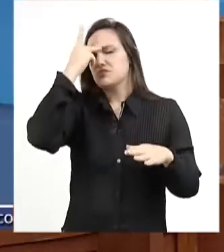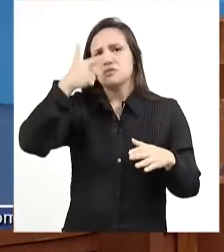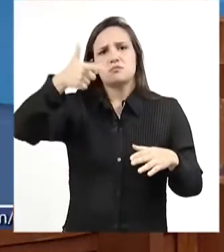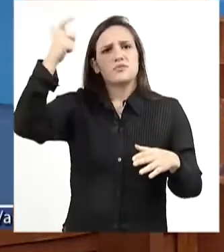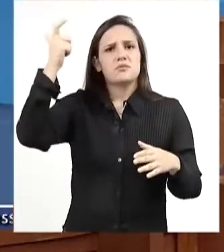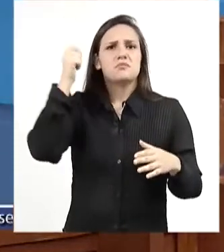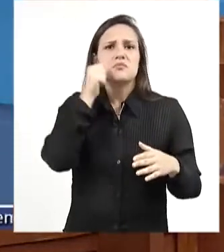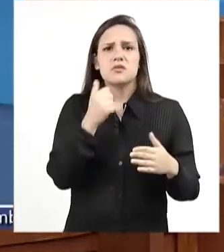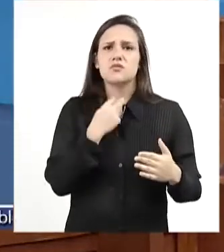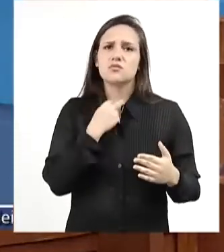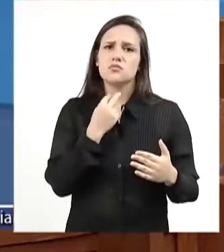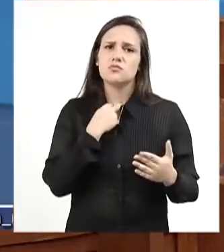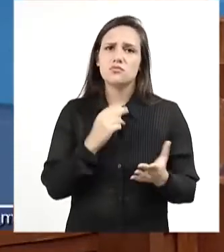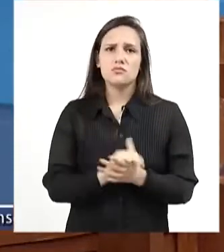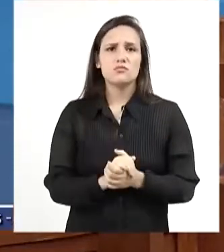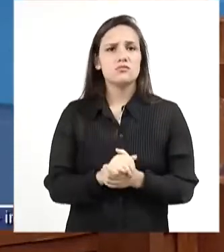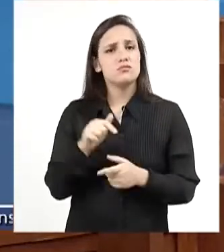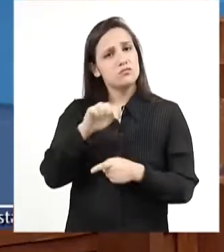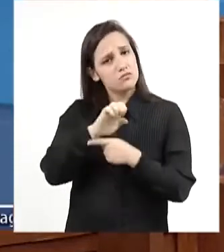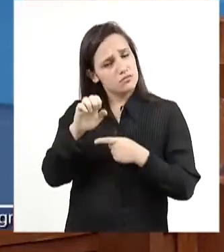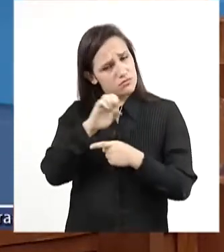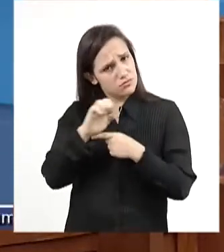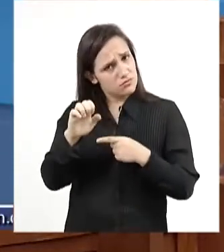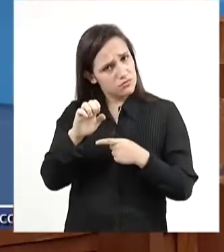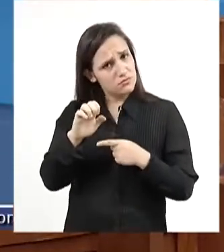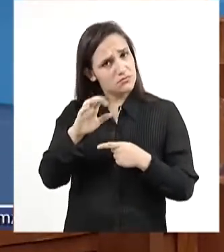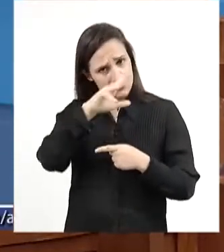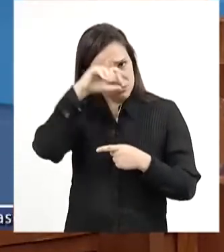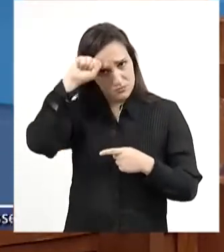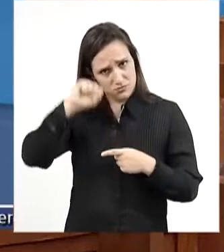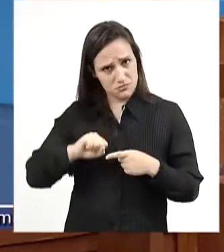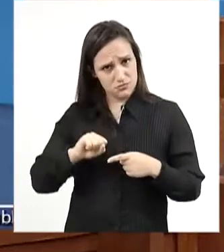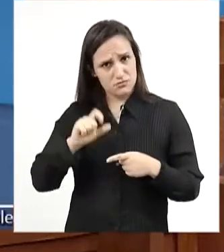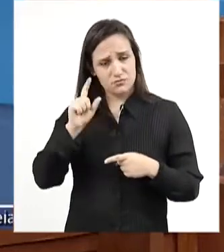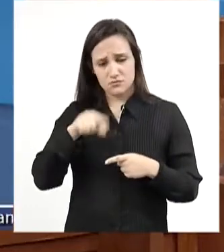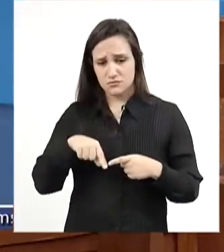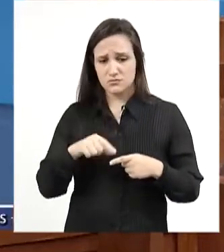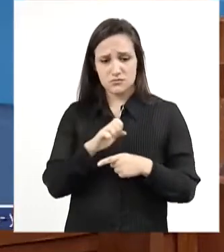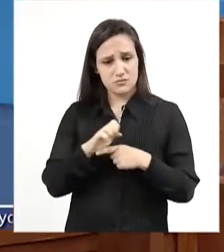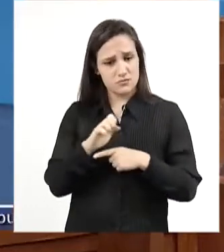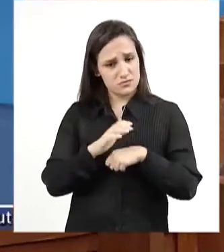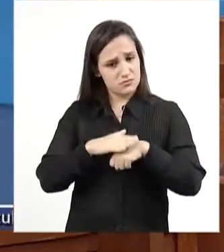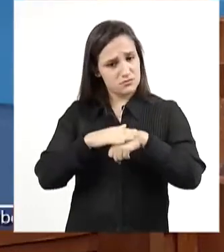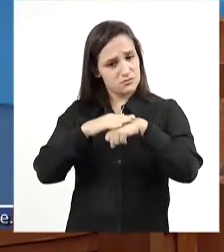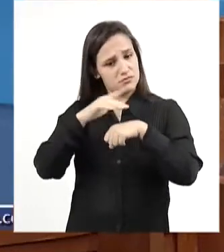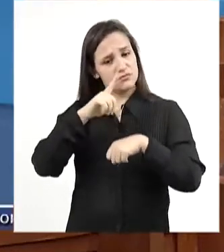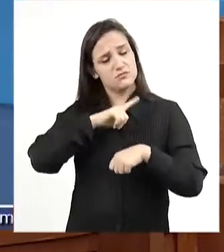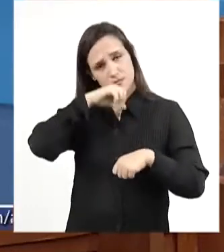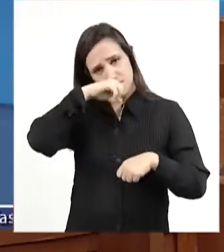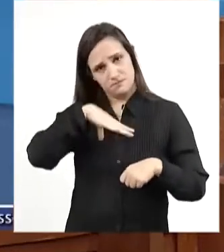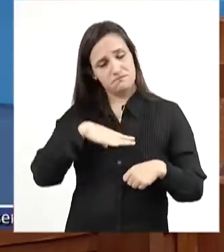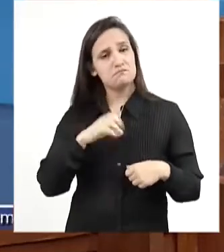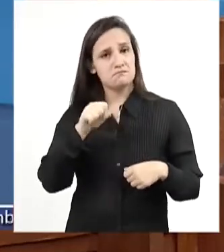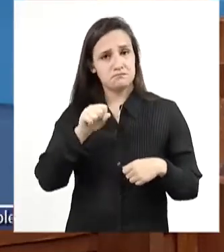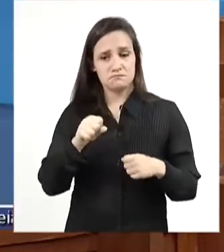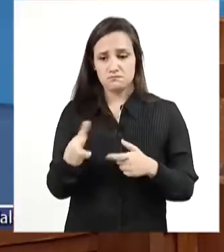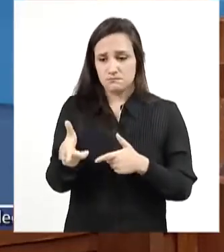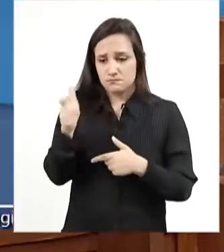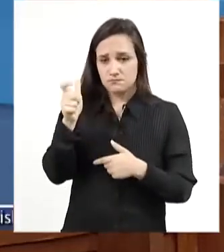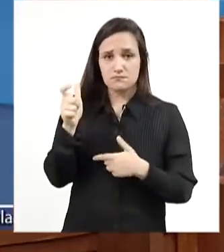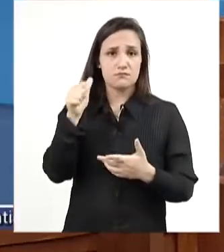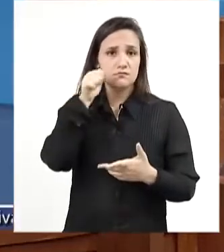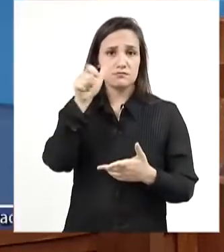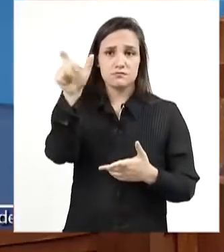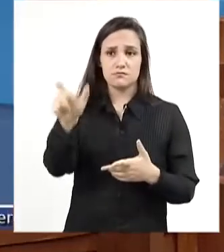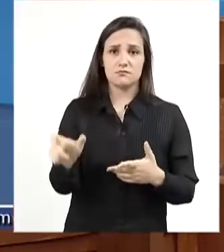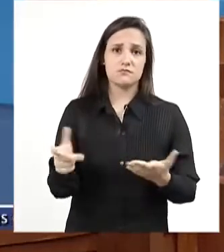própria vida. O Mato Grosso do Sul, lamentavelmente, é um dos estados mais violentos nesse quesito. A prova é